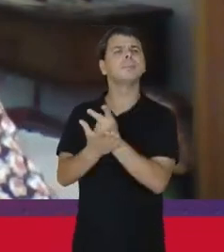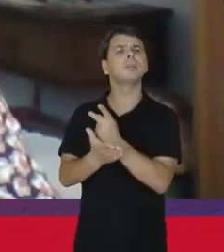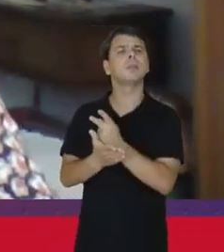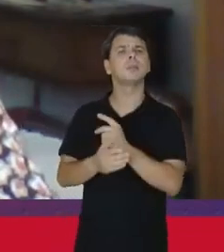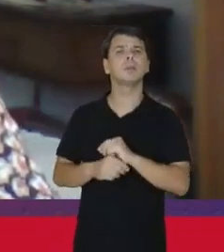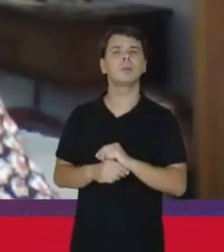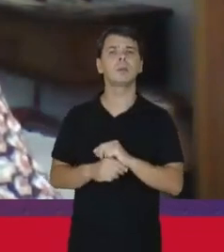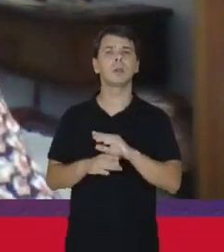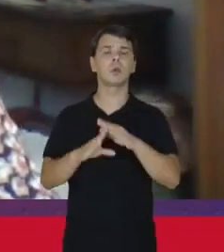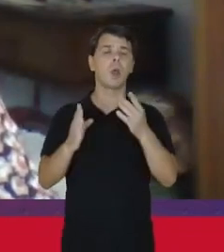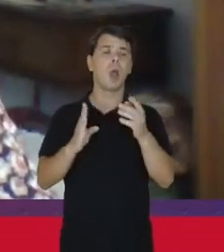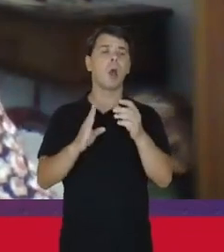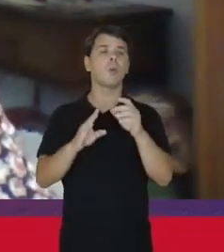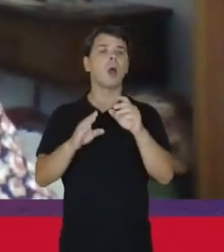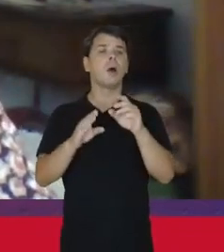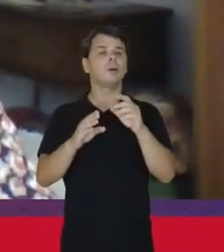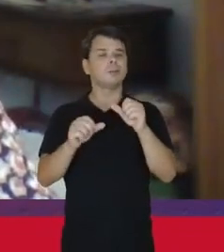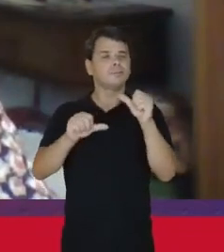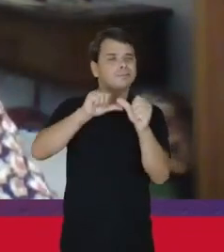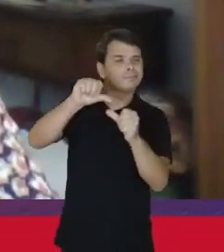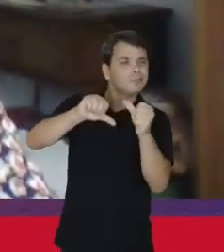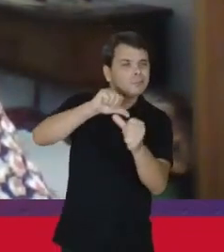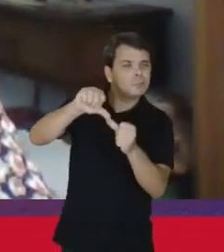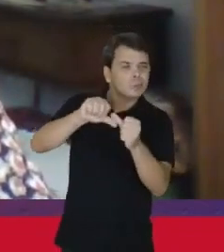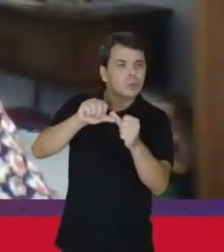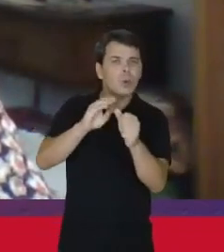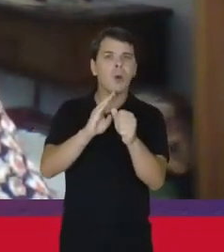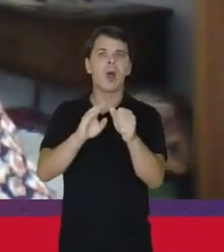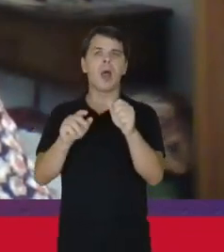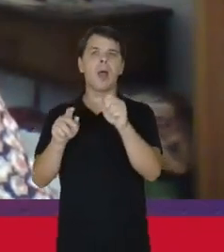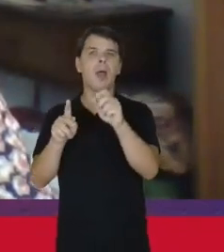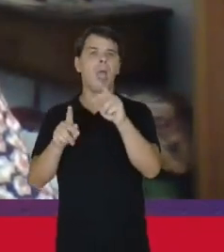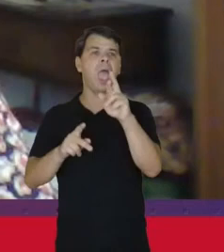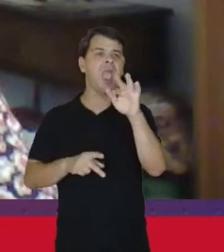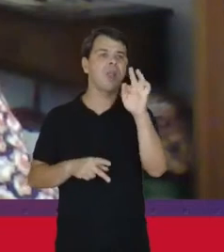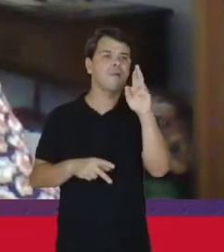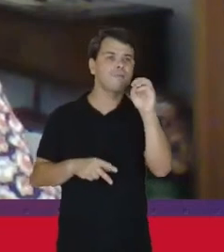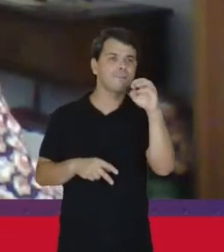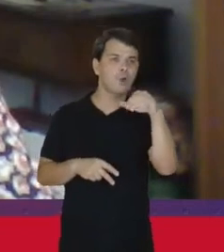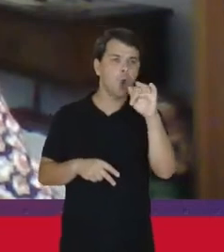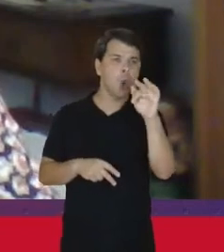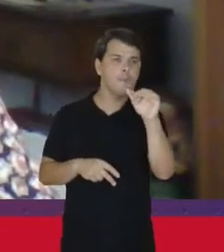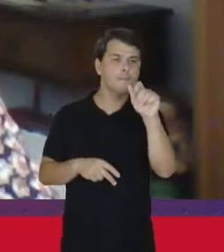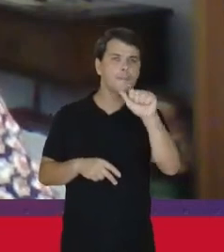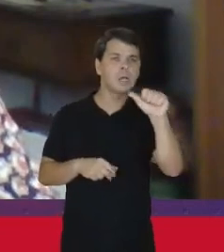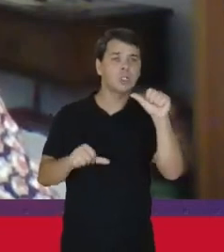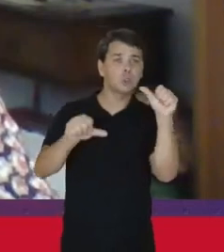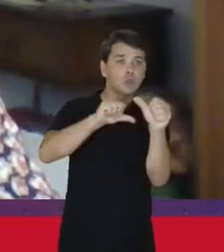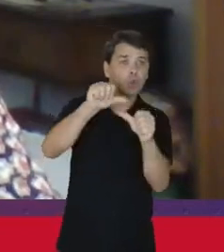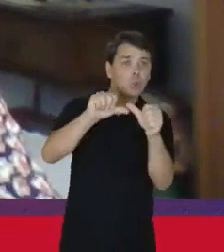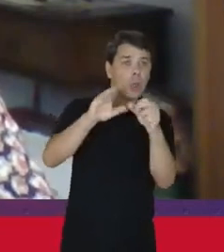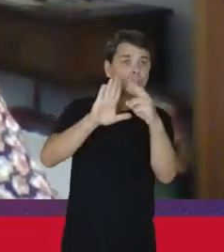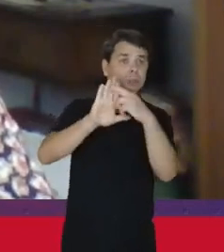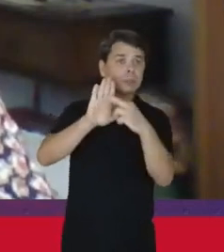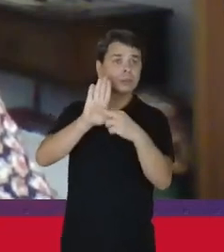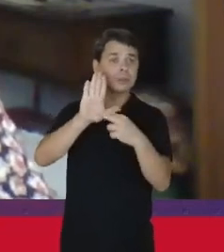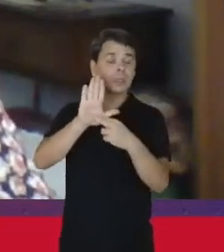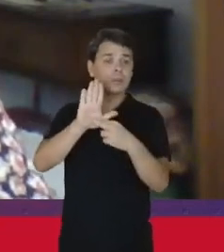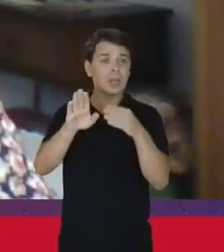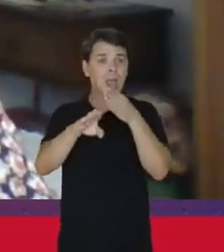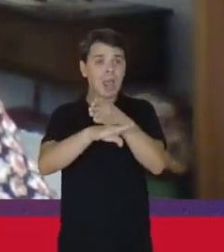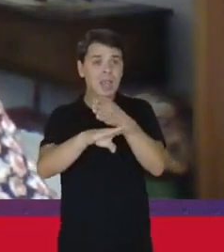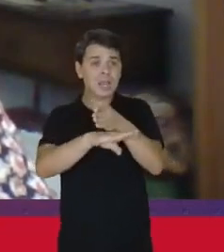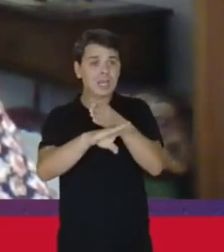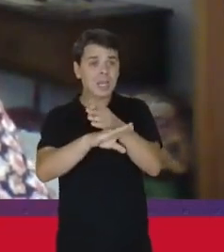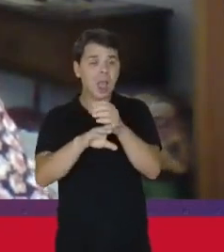aconteceu com a reforma da Previdência em 2019? Alterou as regras para acessar